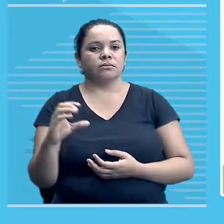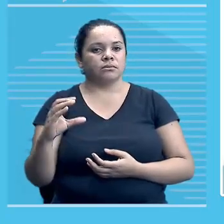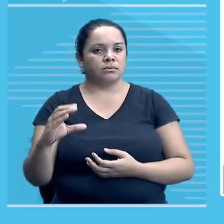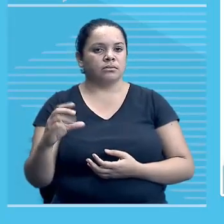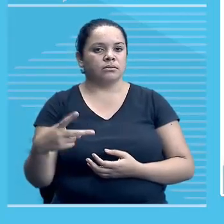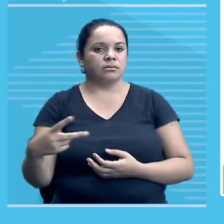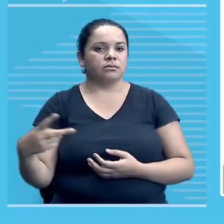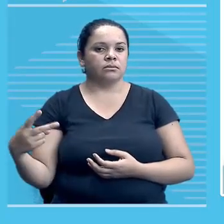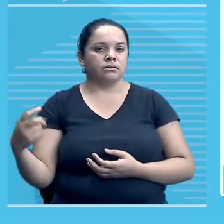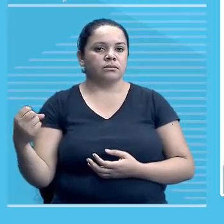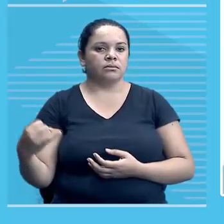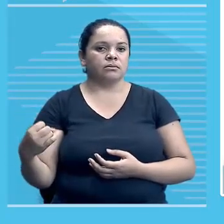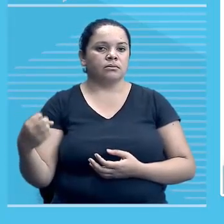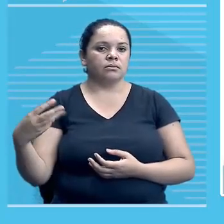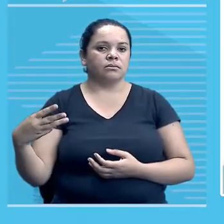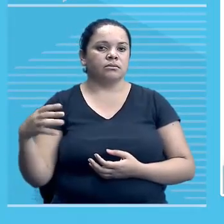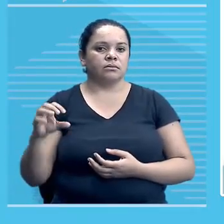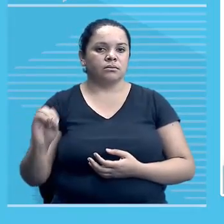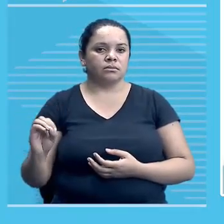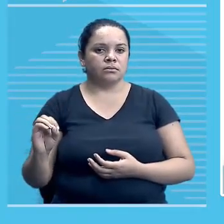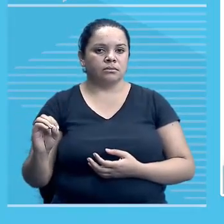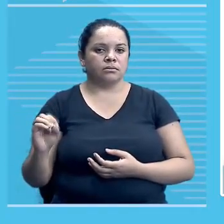a menos 36.